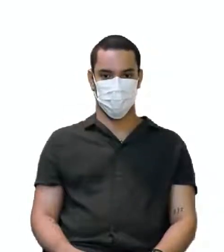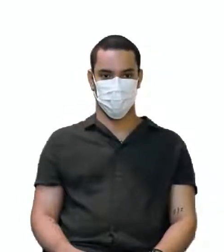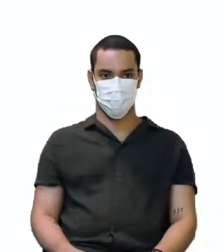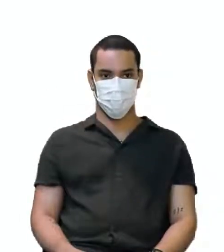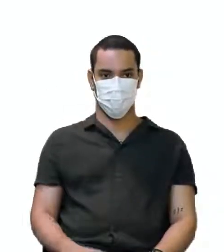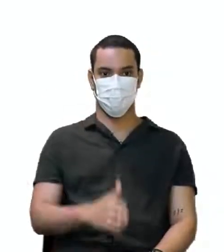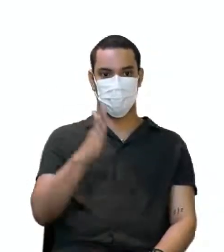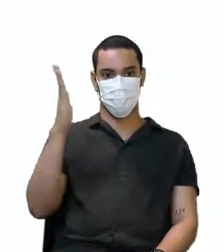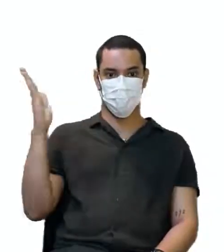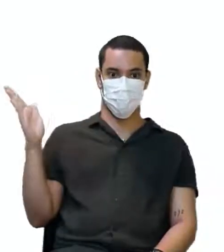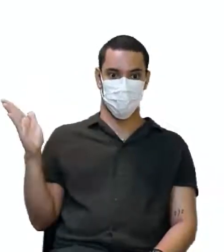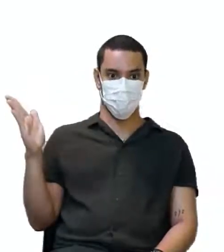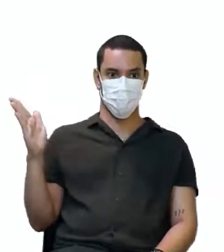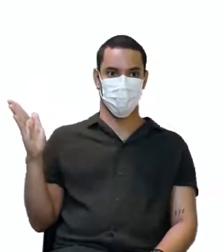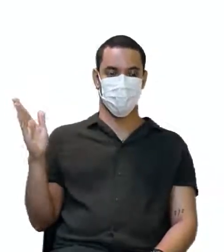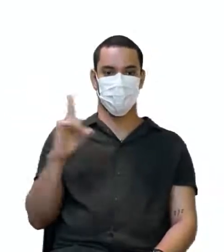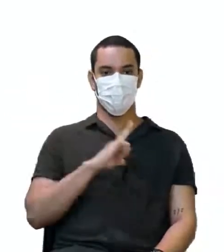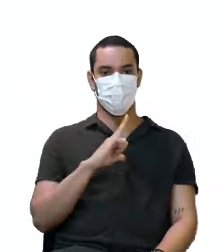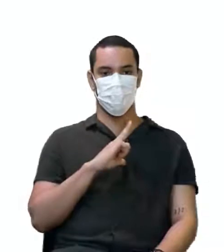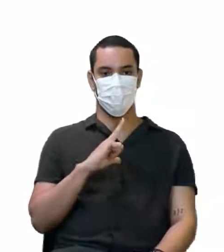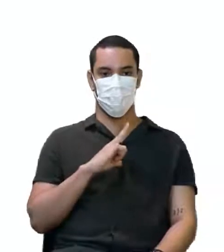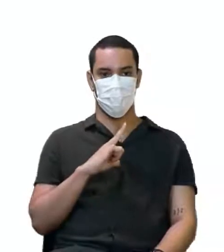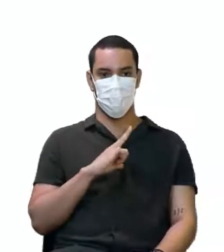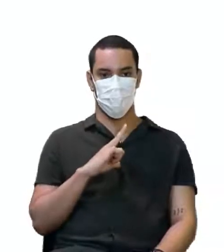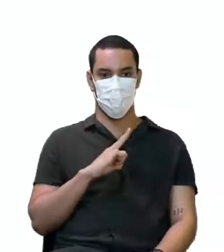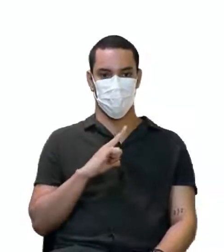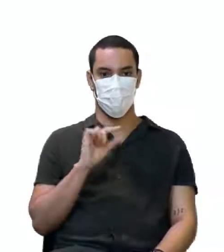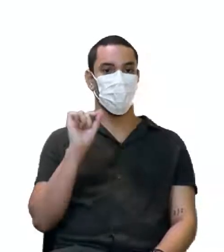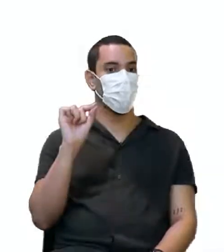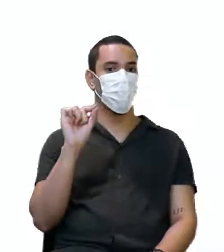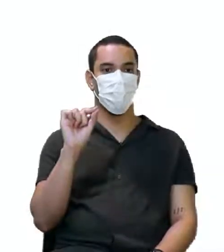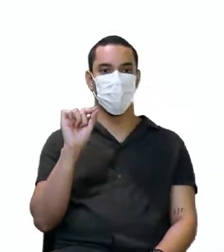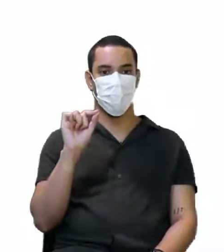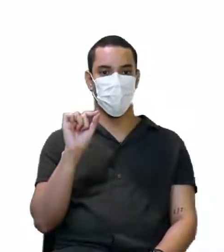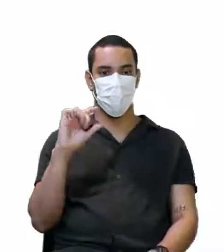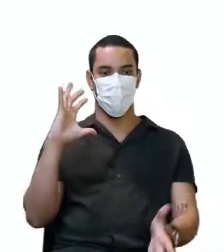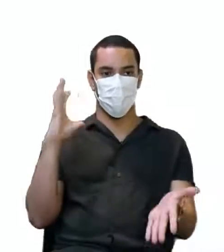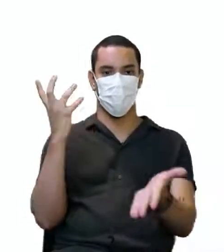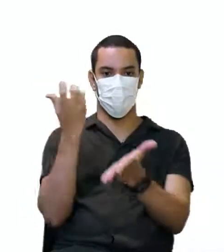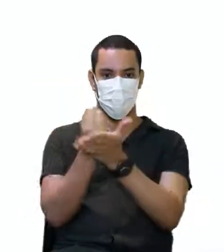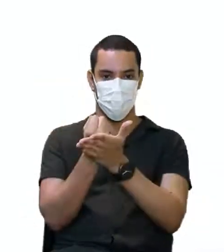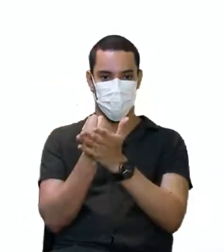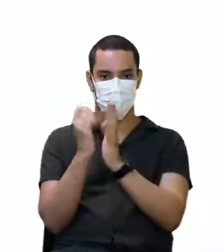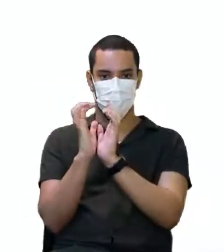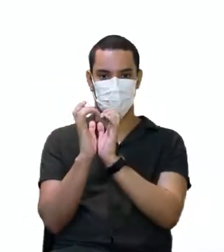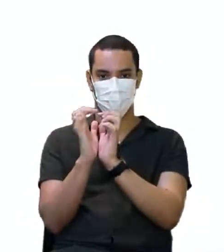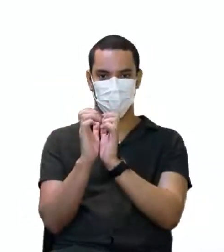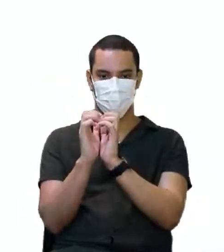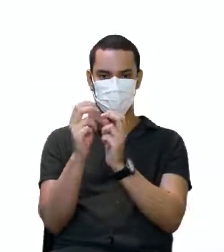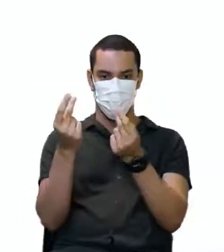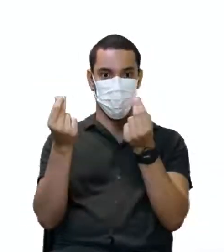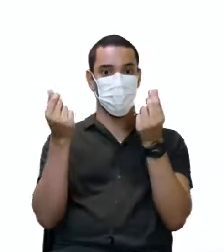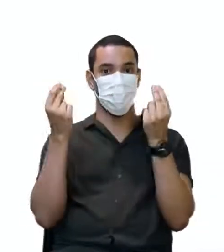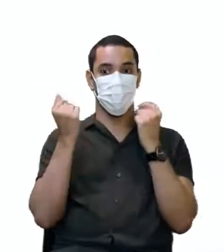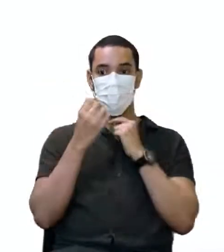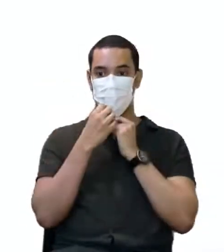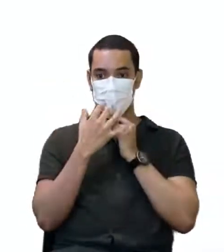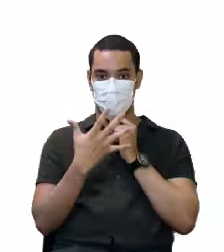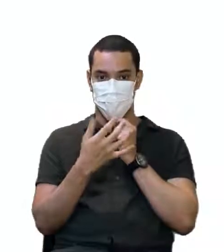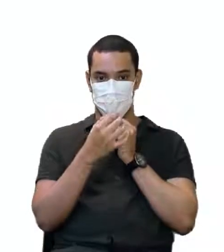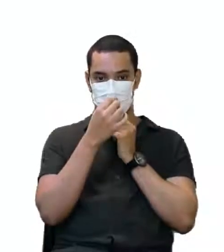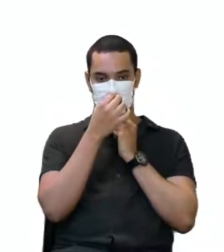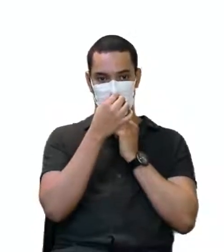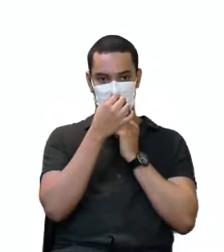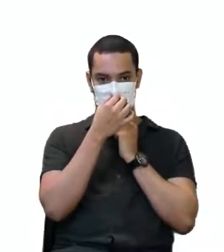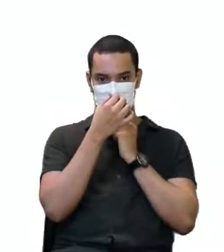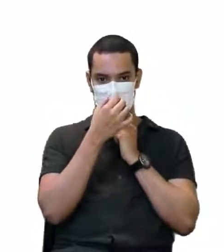Aqui você tem, então, esse registro desse crânio muito bem conservado, assinal, né? Por